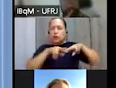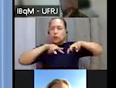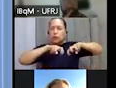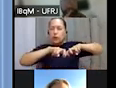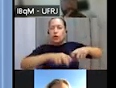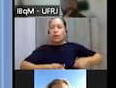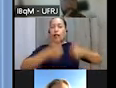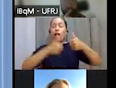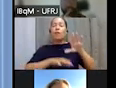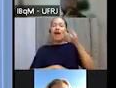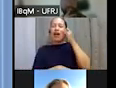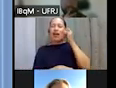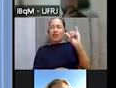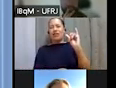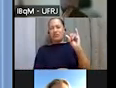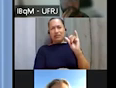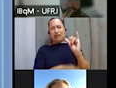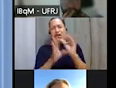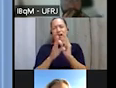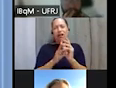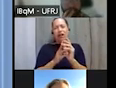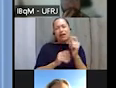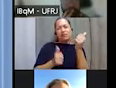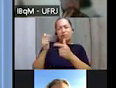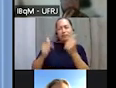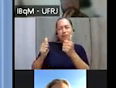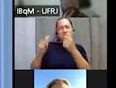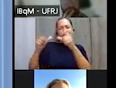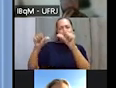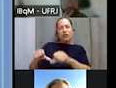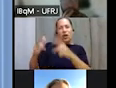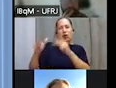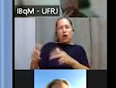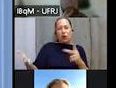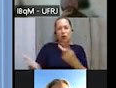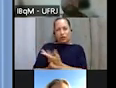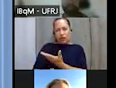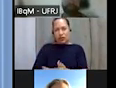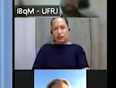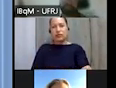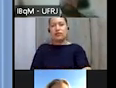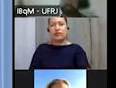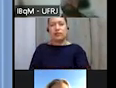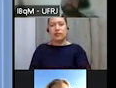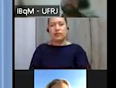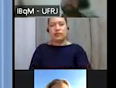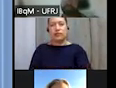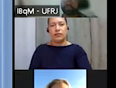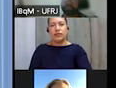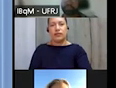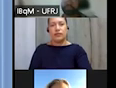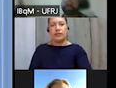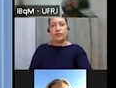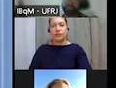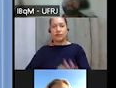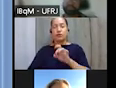de degradar, como tem sido degradado, essa história geológica da vida na Terra. Fóssil não